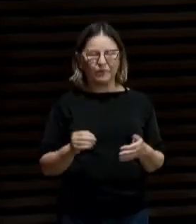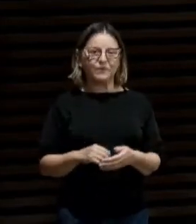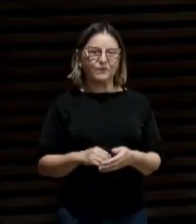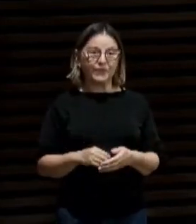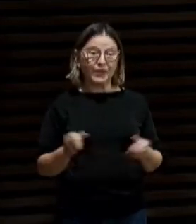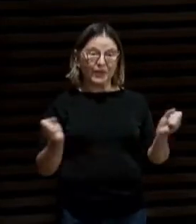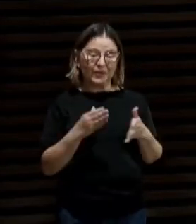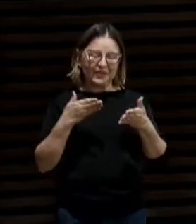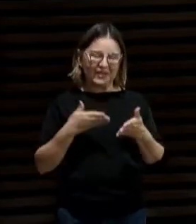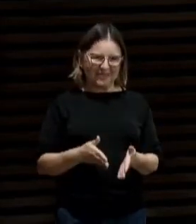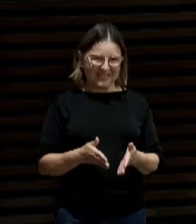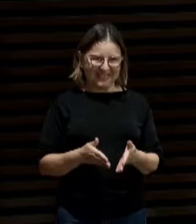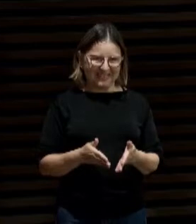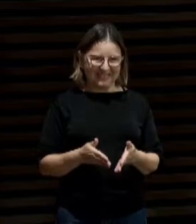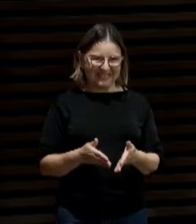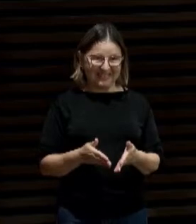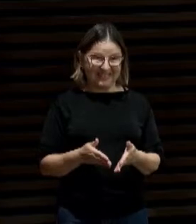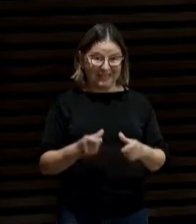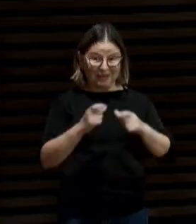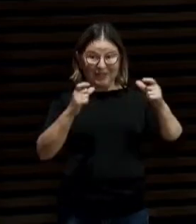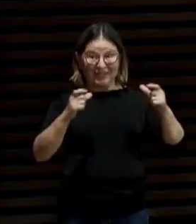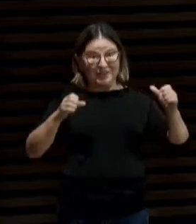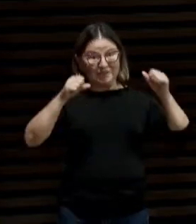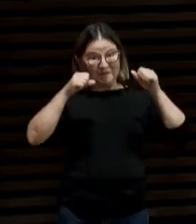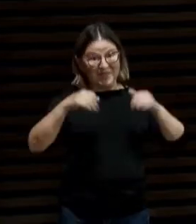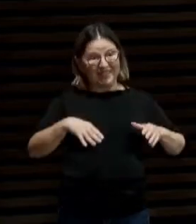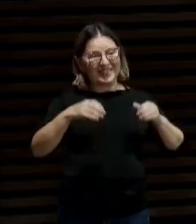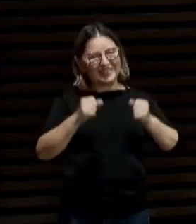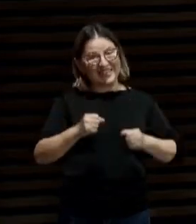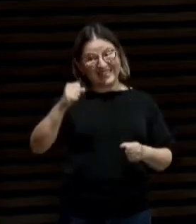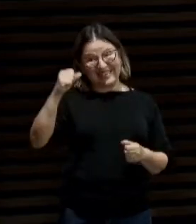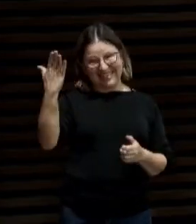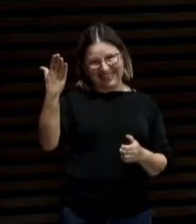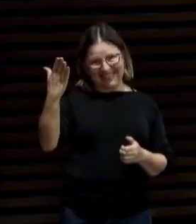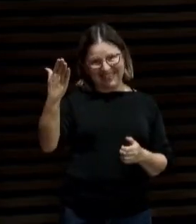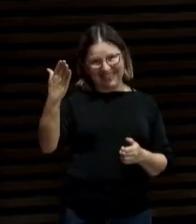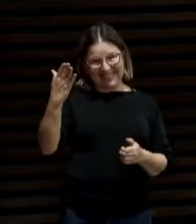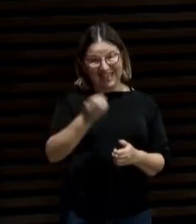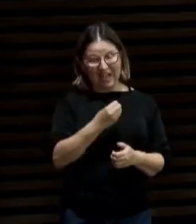nascimento, meus amados, é a maior bênção que pode acontecer na vida de um ímpio.